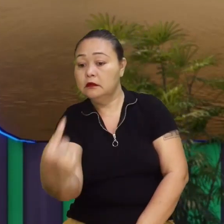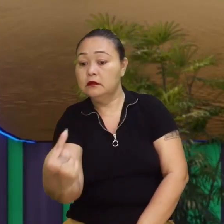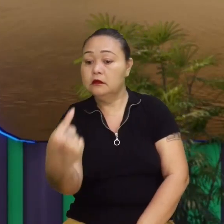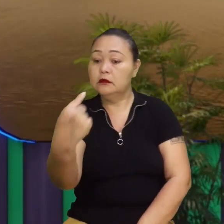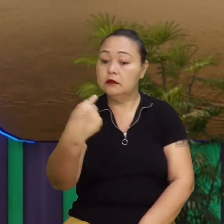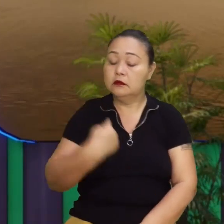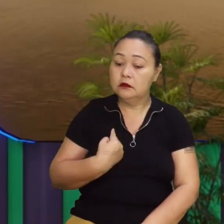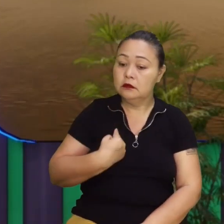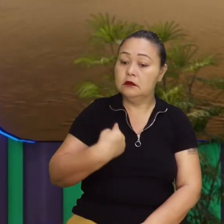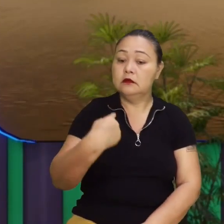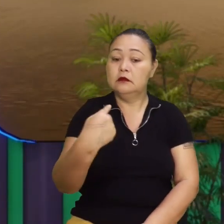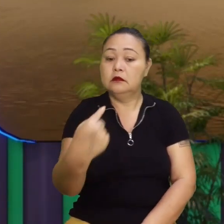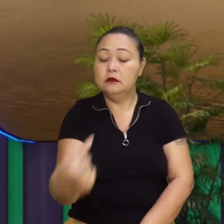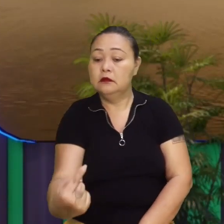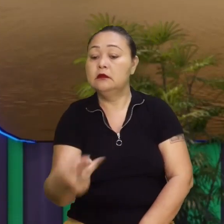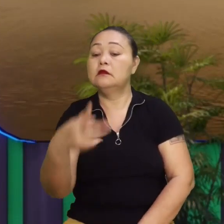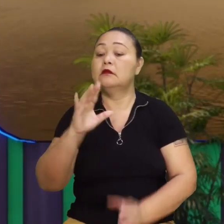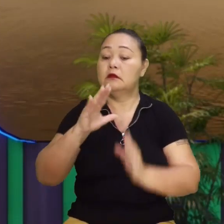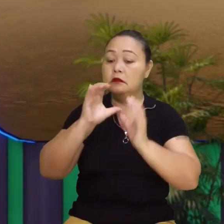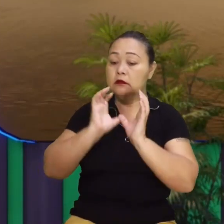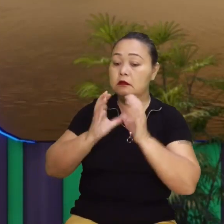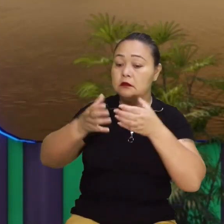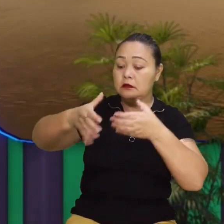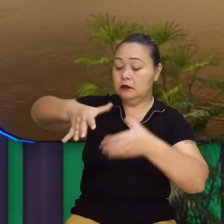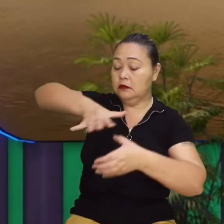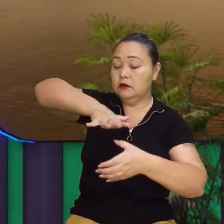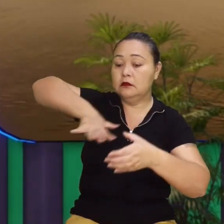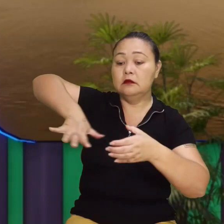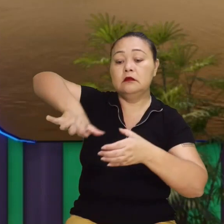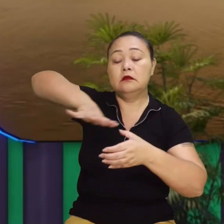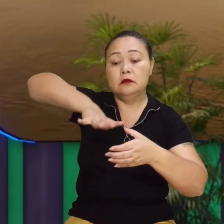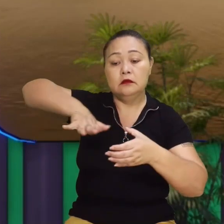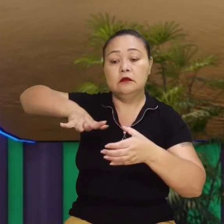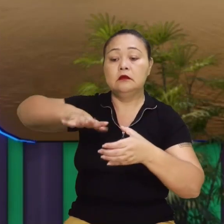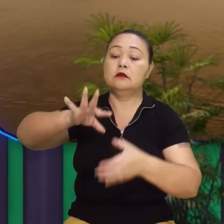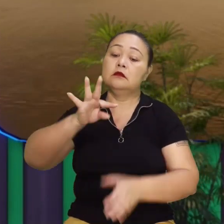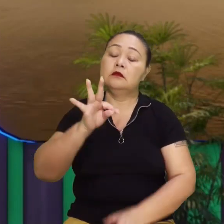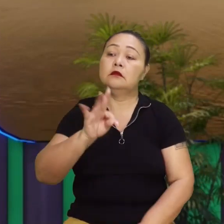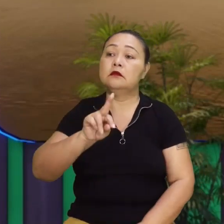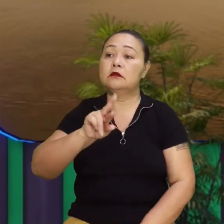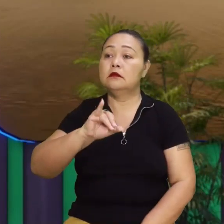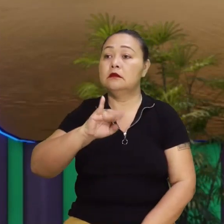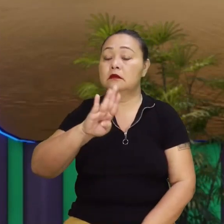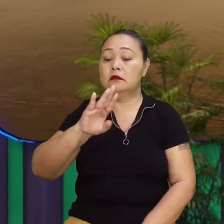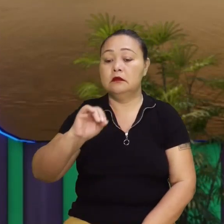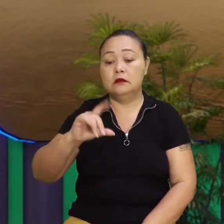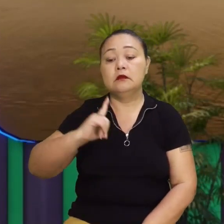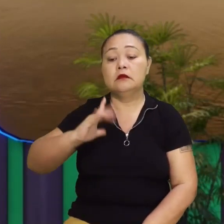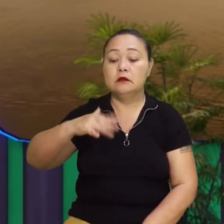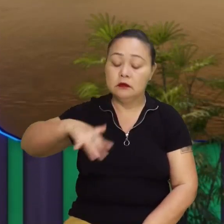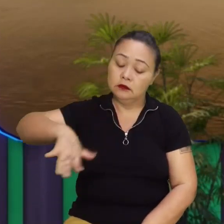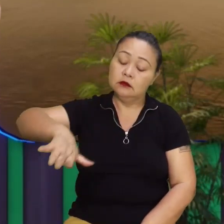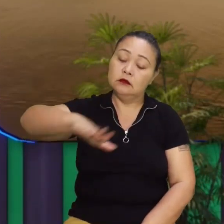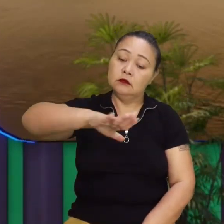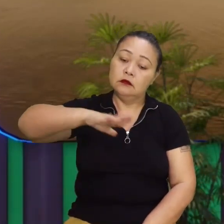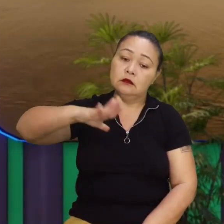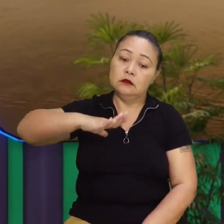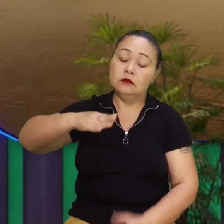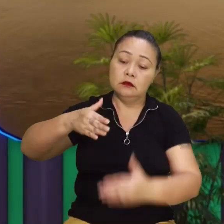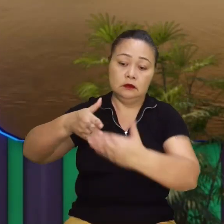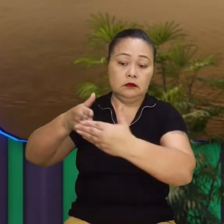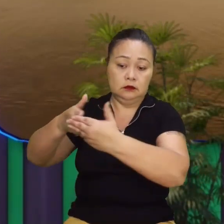volta para tribo para sua seus passos que o seu amor por seu espaço geográfico